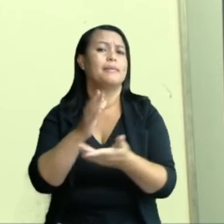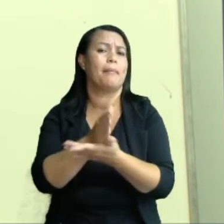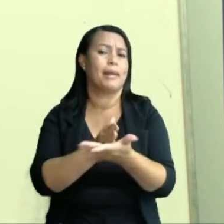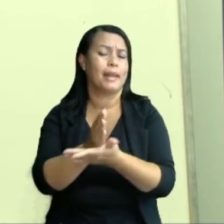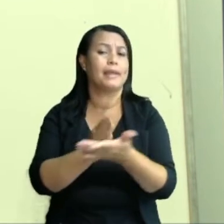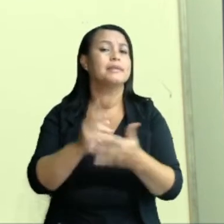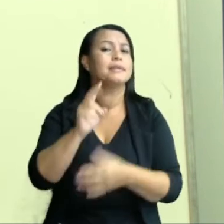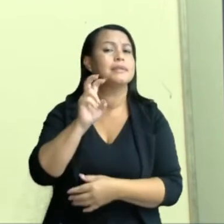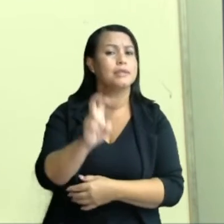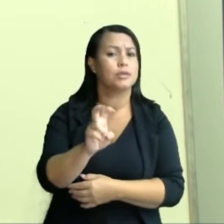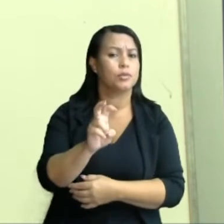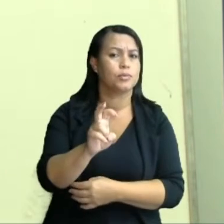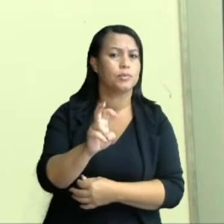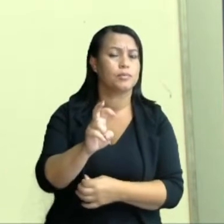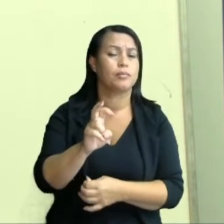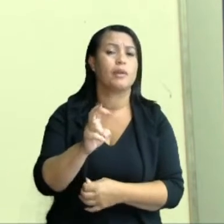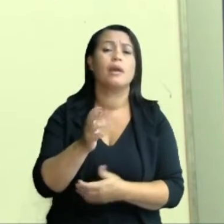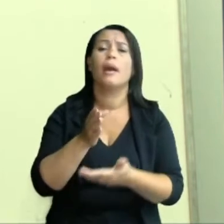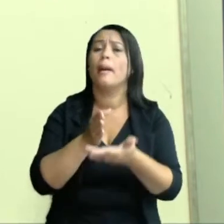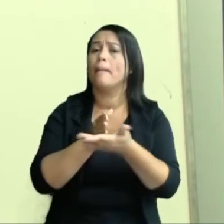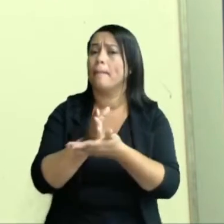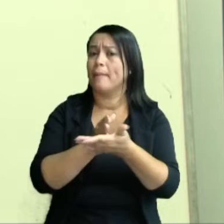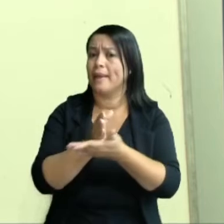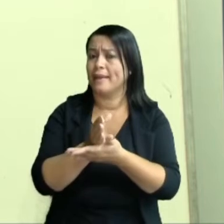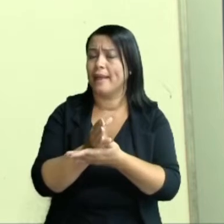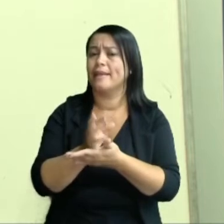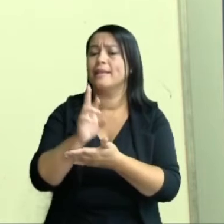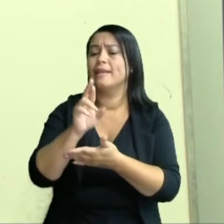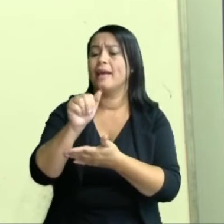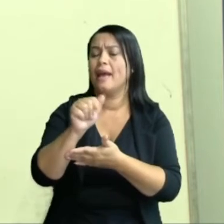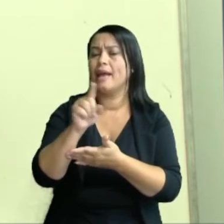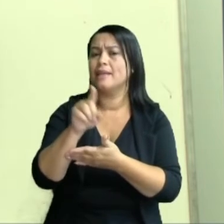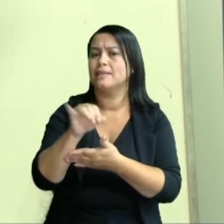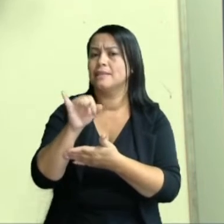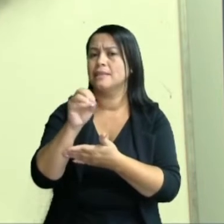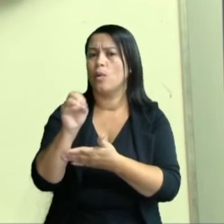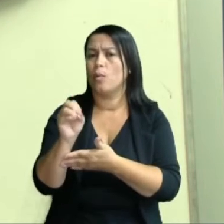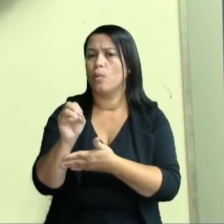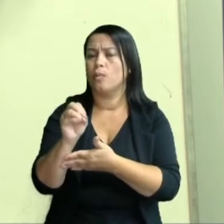5. Ou seja, metade é a razão. E a